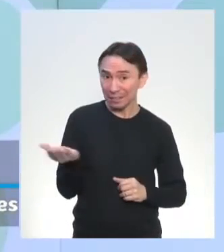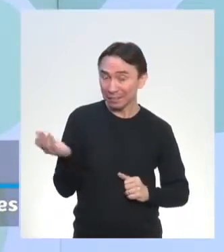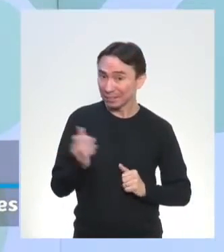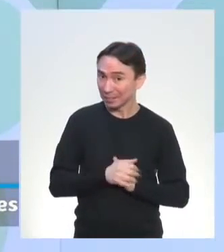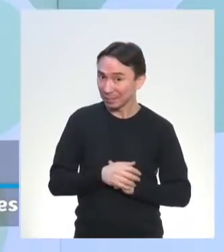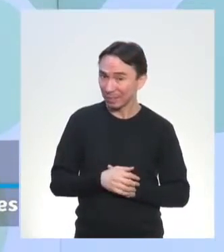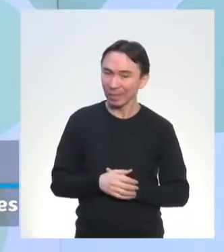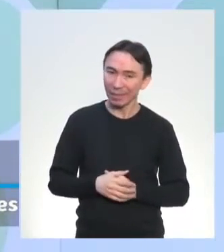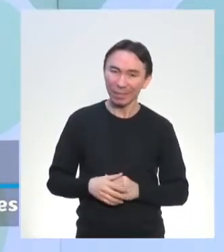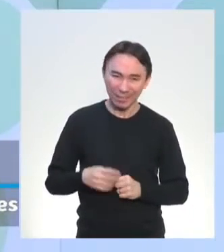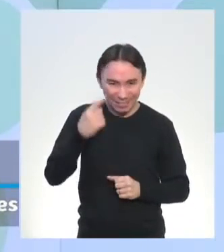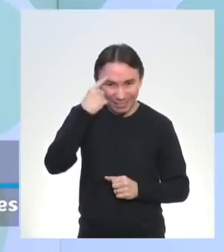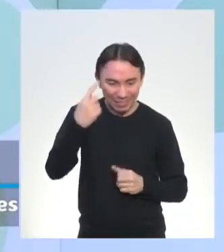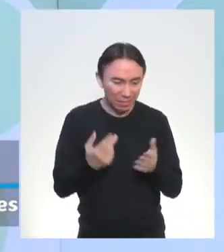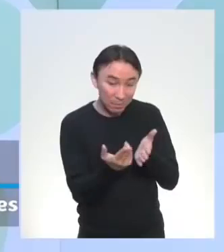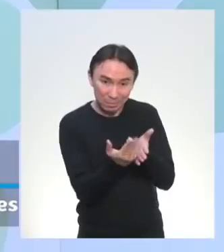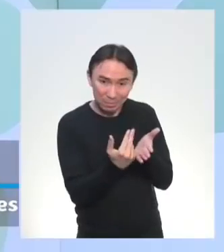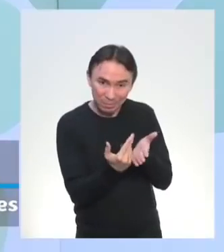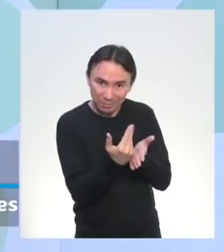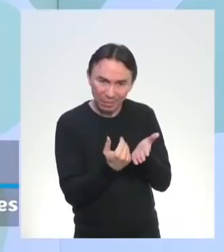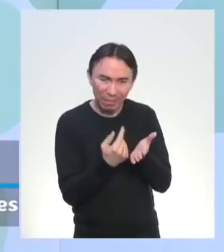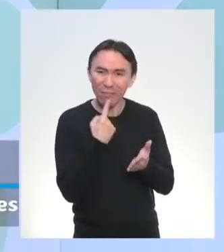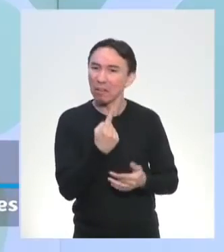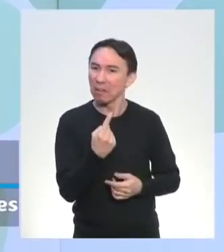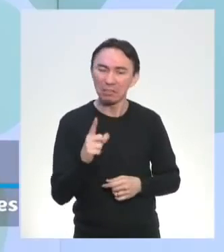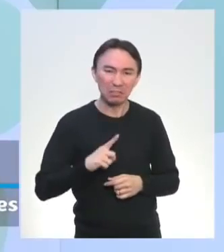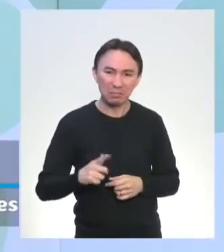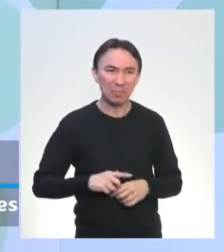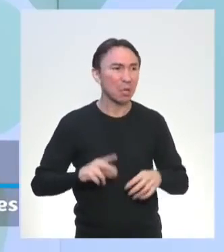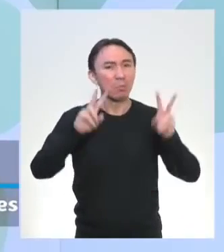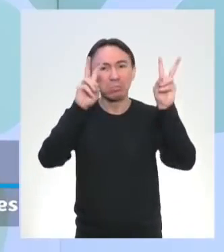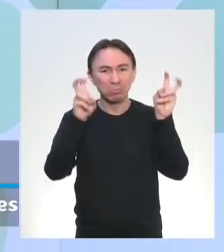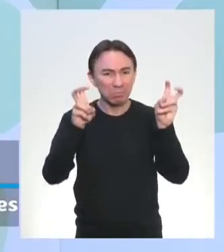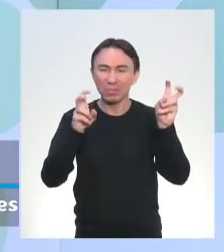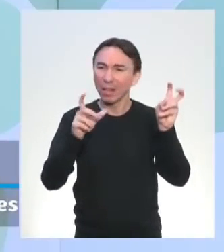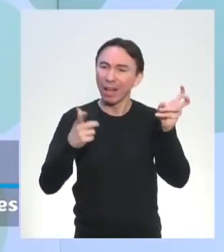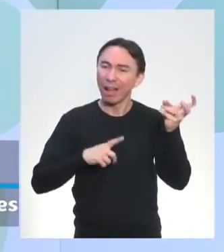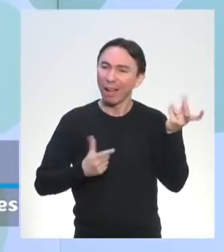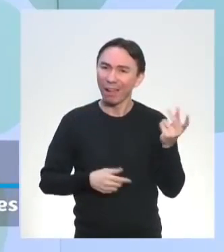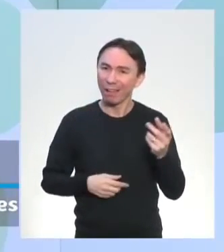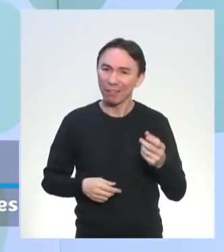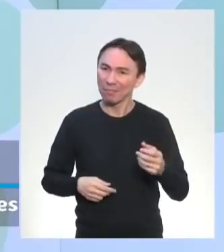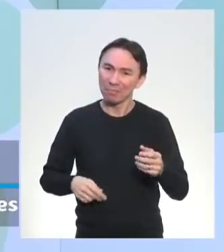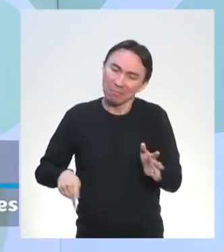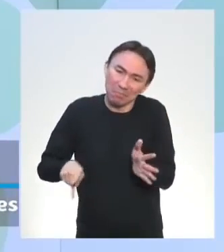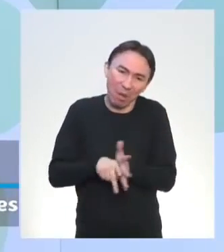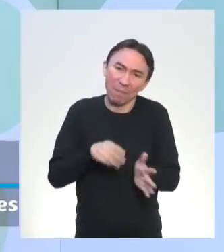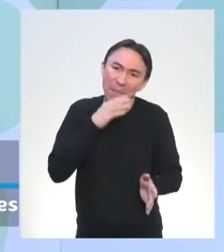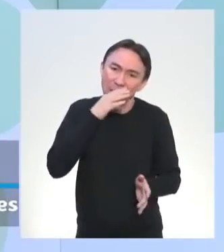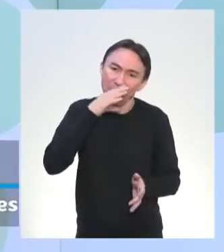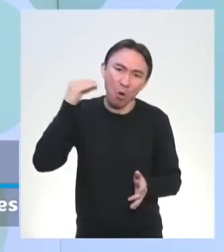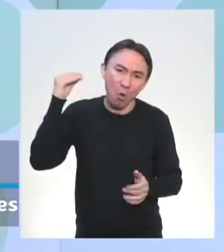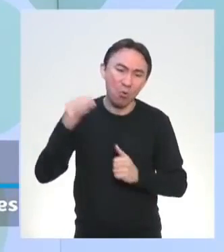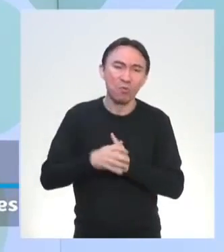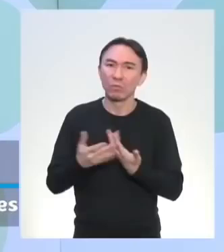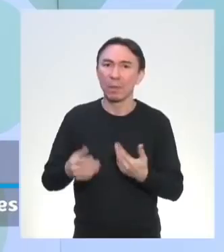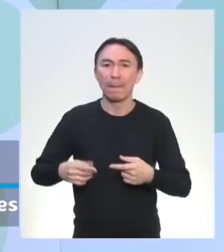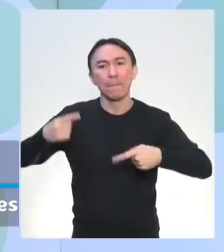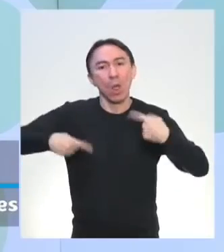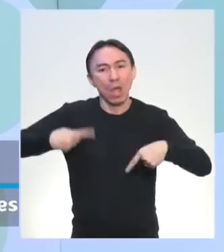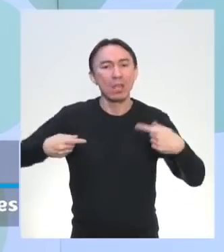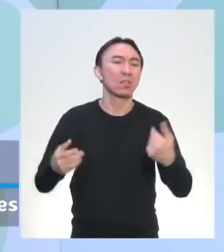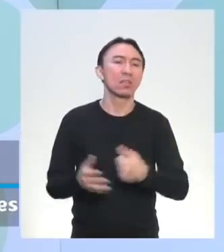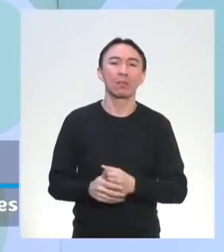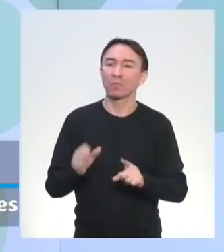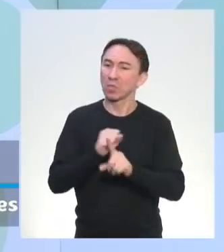cartunista colocava ela com posicionamentos de assuntos que eram de adultos, né? Assuntos políticos, assuntos sociais. Muito interessante. Então, assim, a